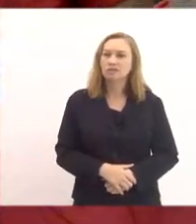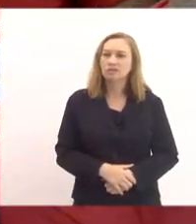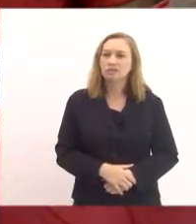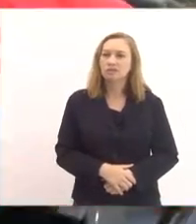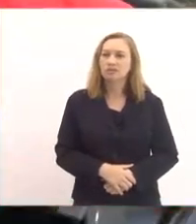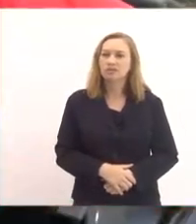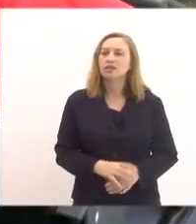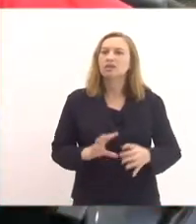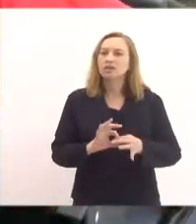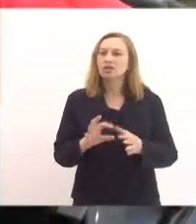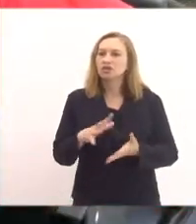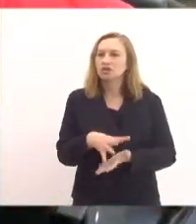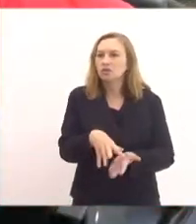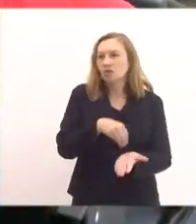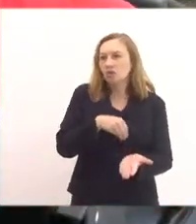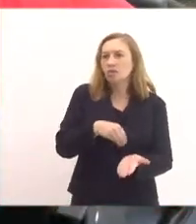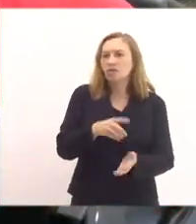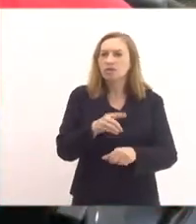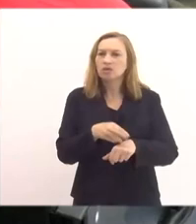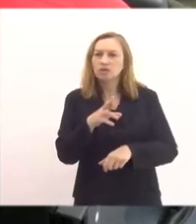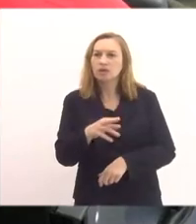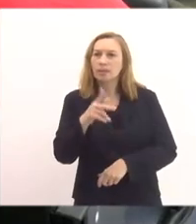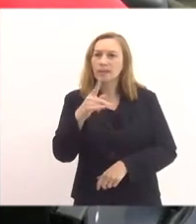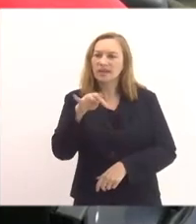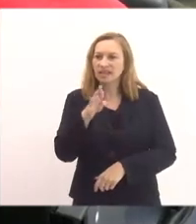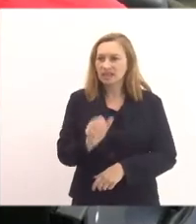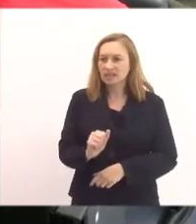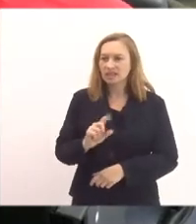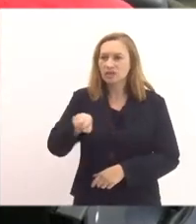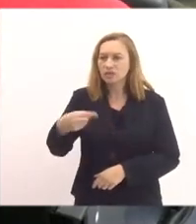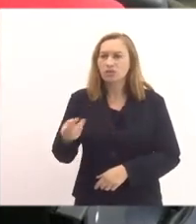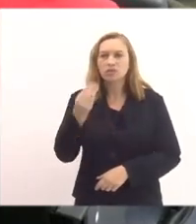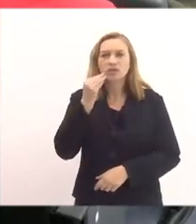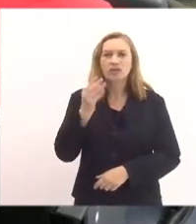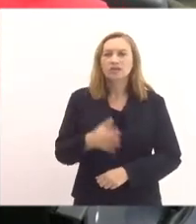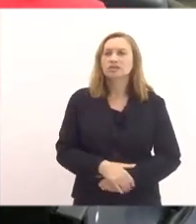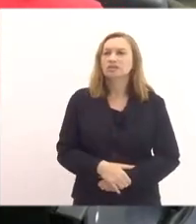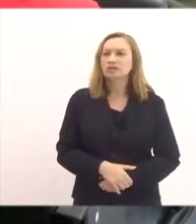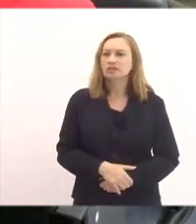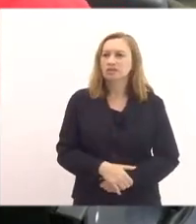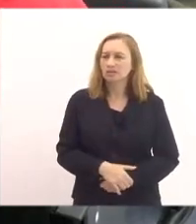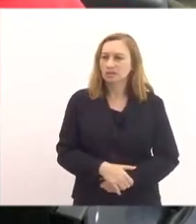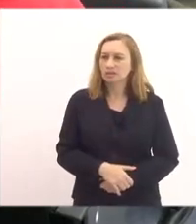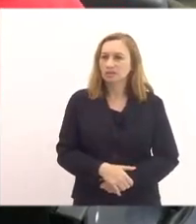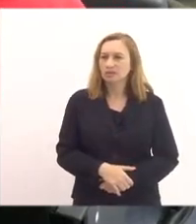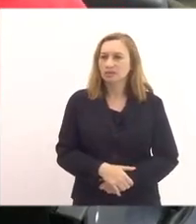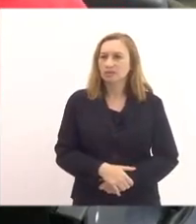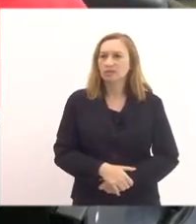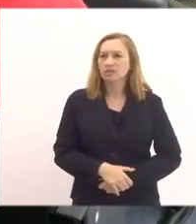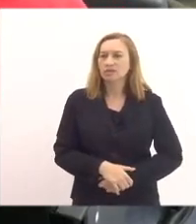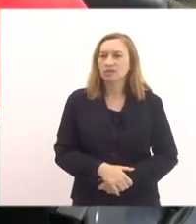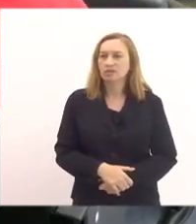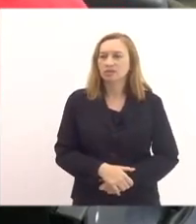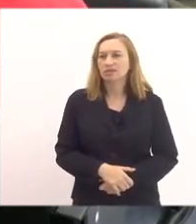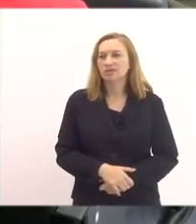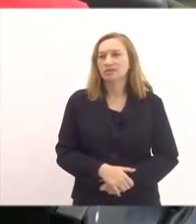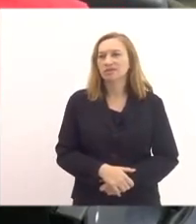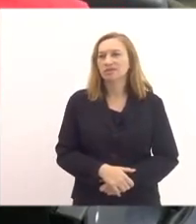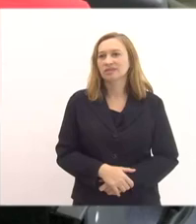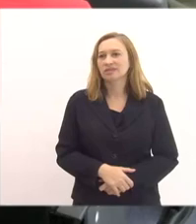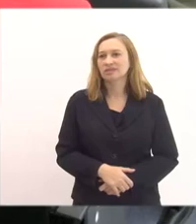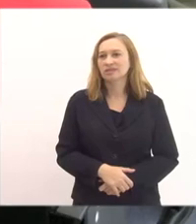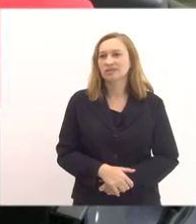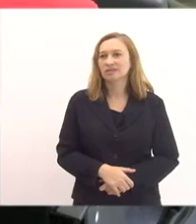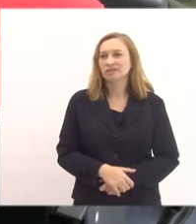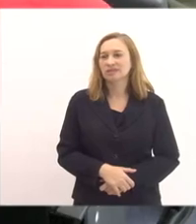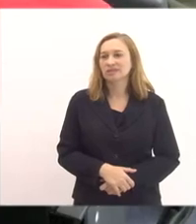Eu já deixei uma cópia dessa com a doutora Patrícia. Parabéns. Em um outro momento oportuno. Obrigado. Já tem um armário lá no gabinete CBMERG, lá que já tem tudo isso